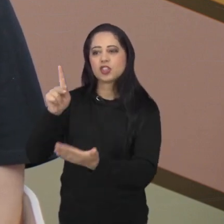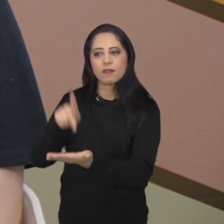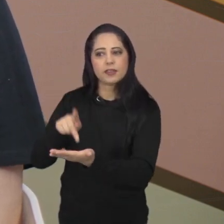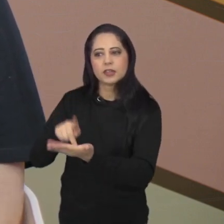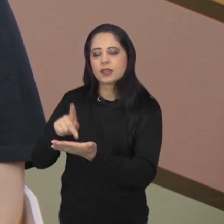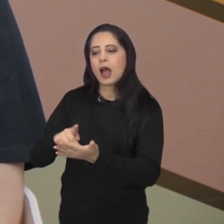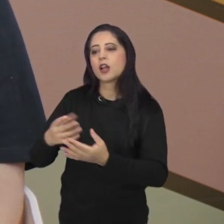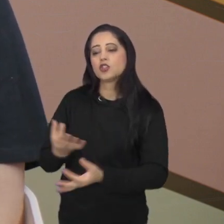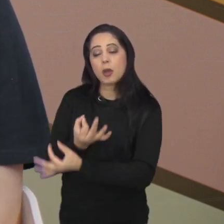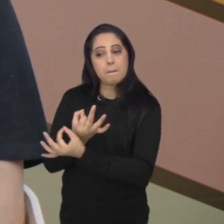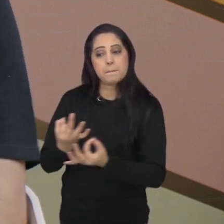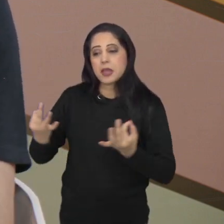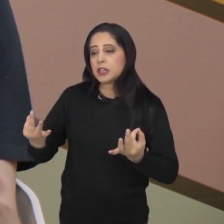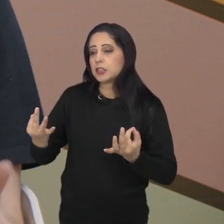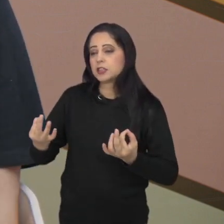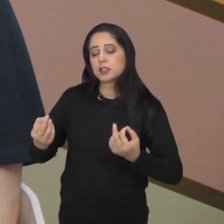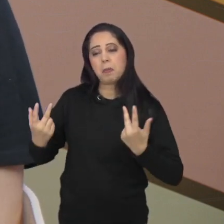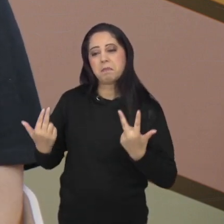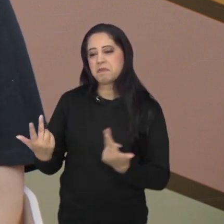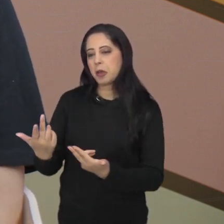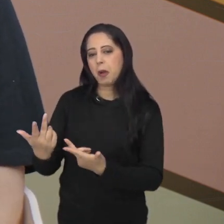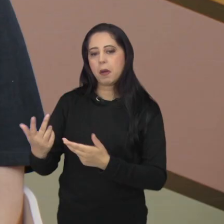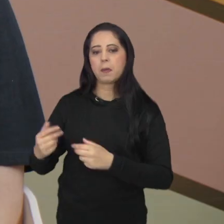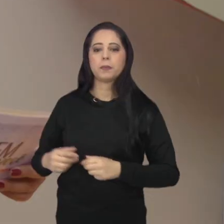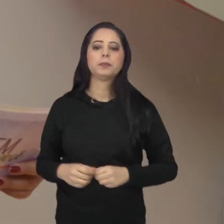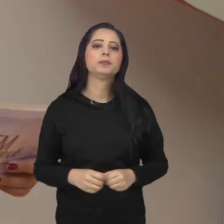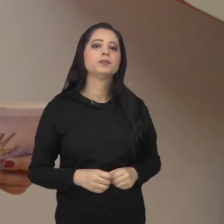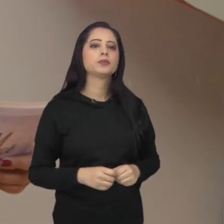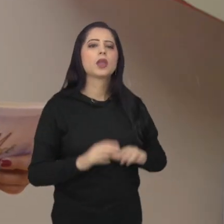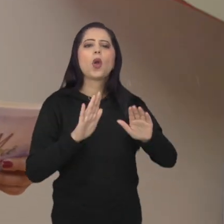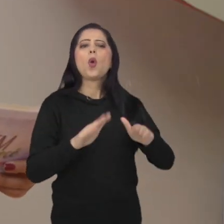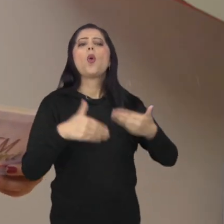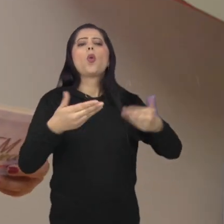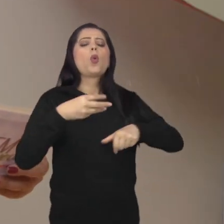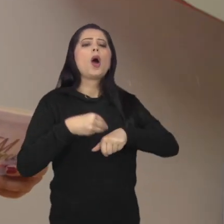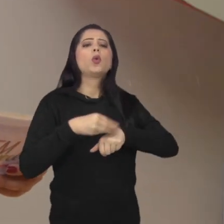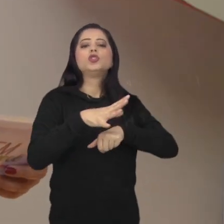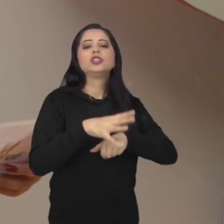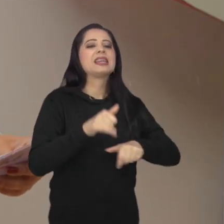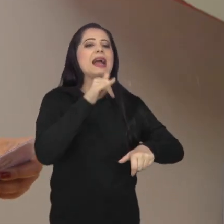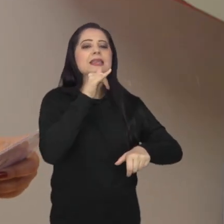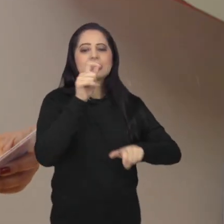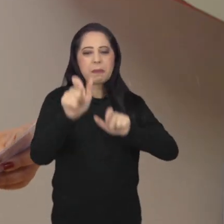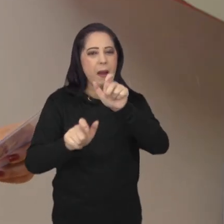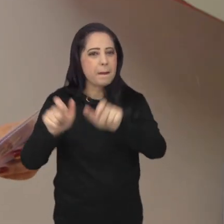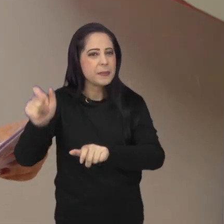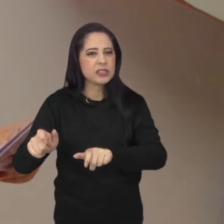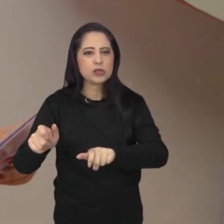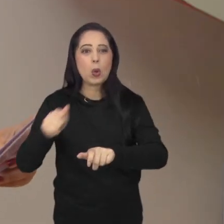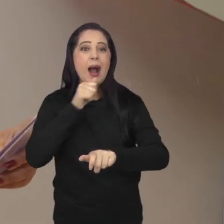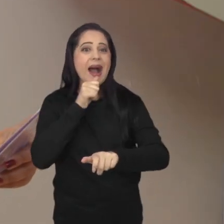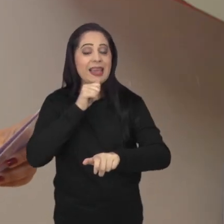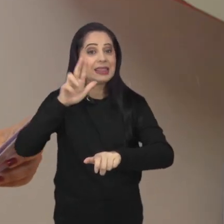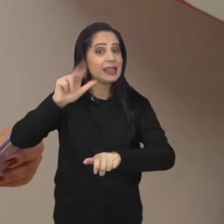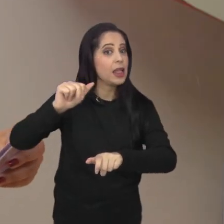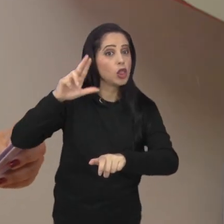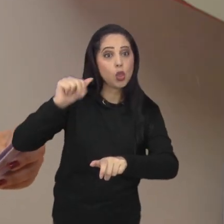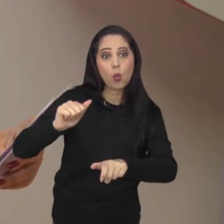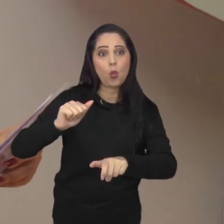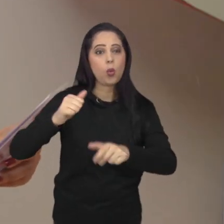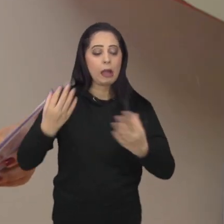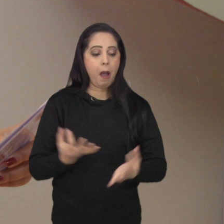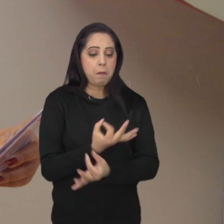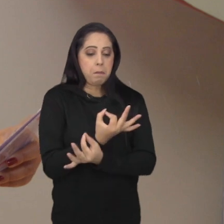ela é a mesma, inclusive em diferentes tradições. E qual a dica para as pessoas, de repente, alguém que nunca fez uma